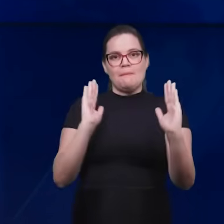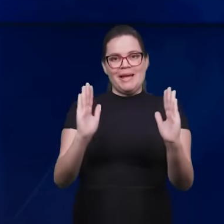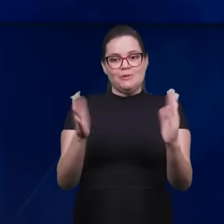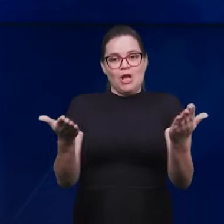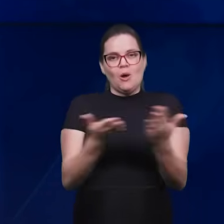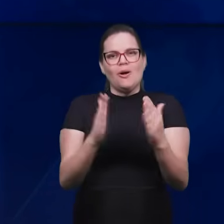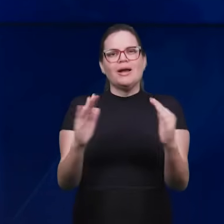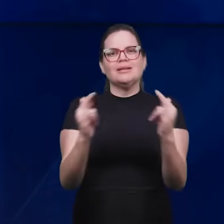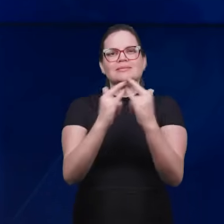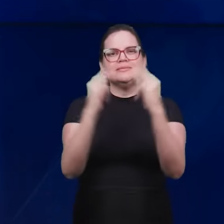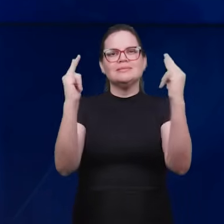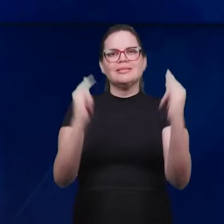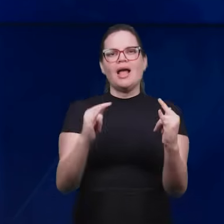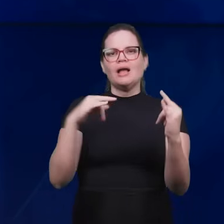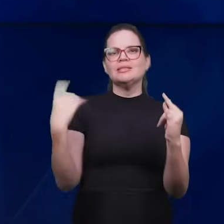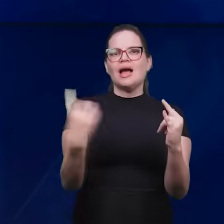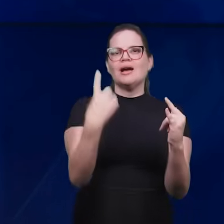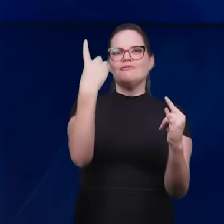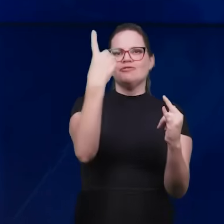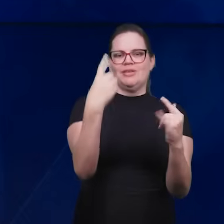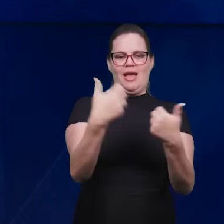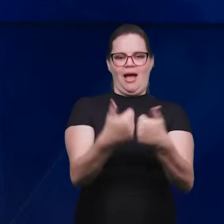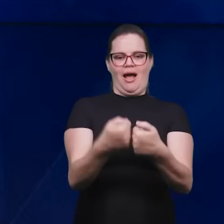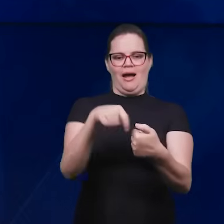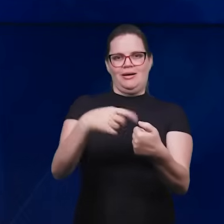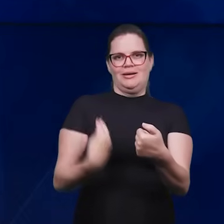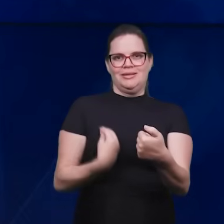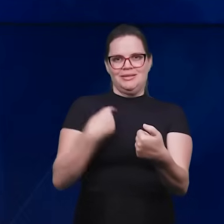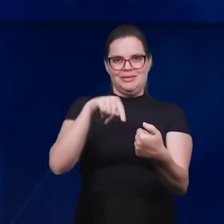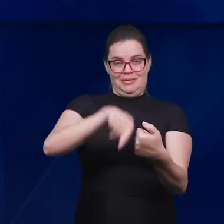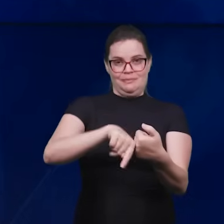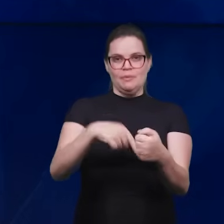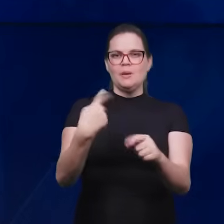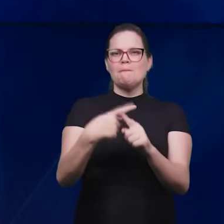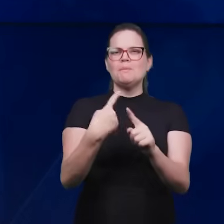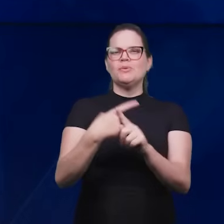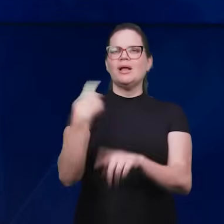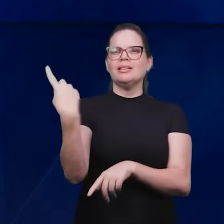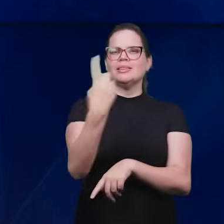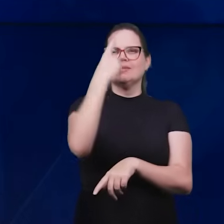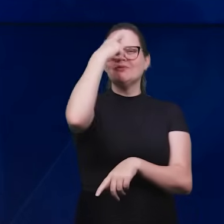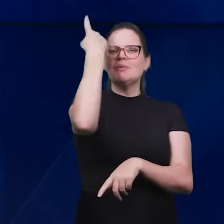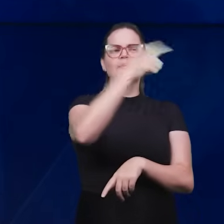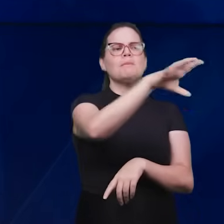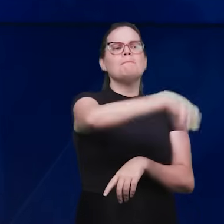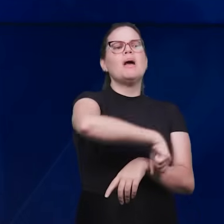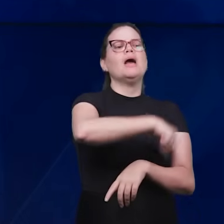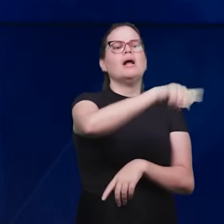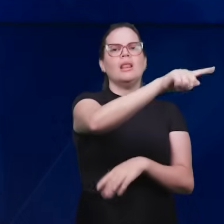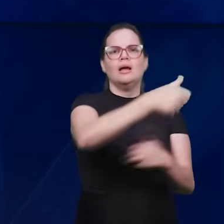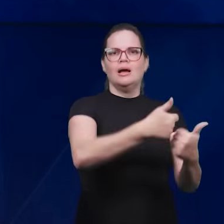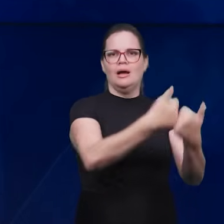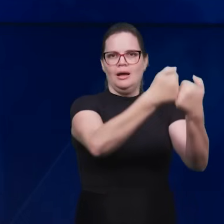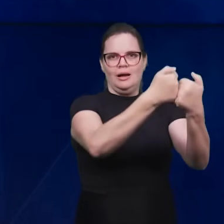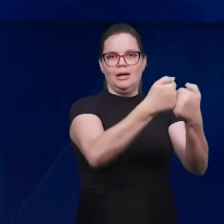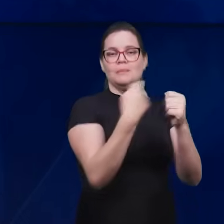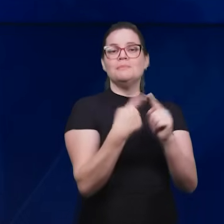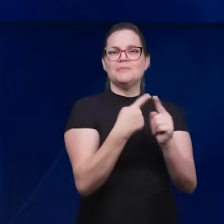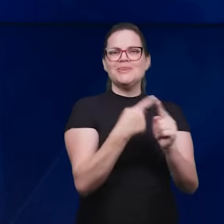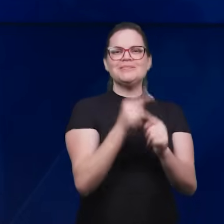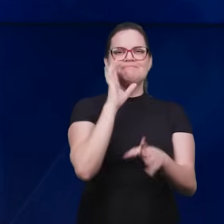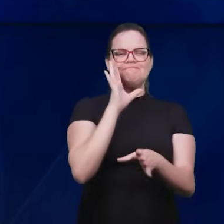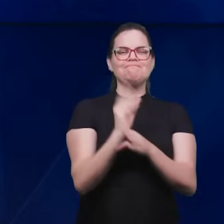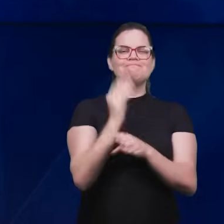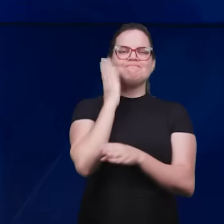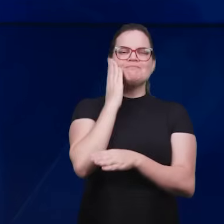temos esses 2 momentos. Quando Davi trouxe a arca para Jerusalém, porque ele alcançou a vontade